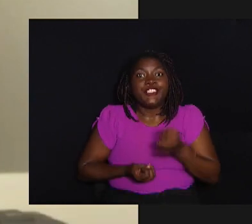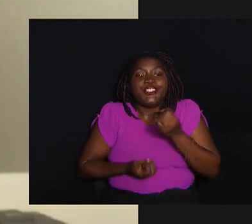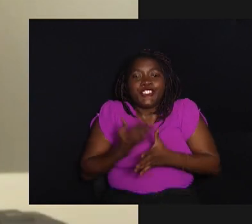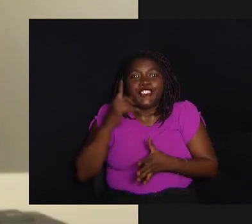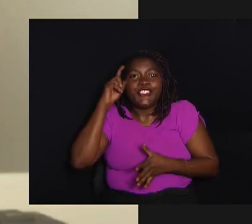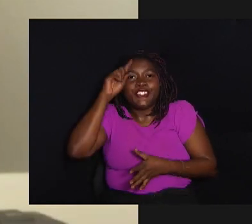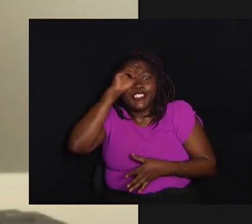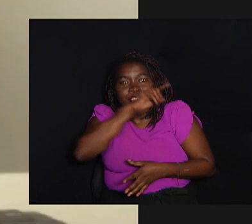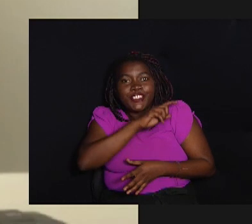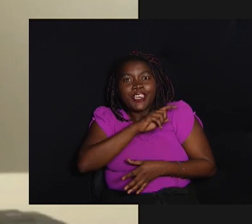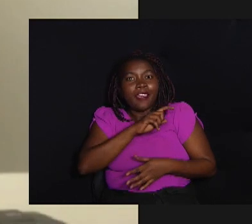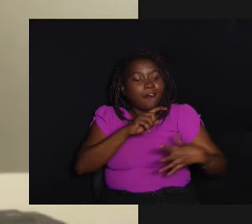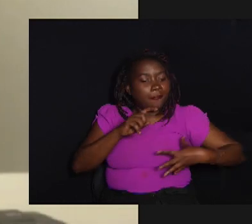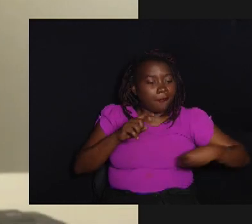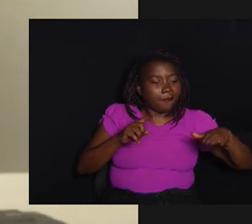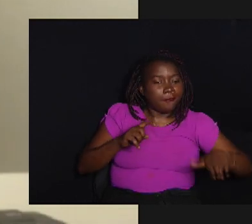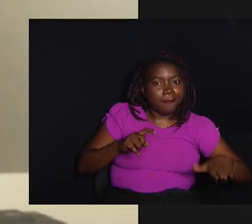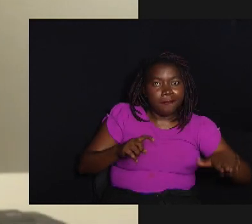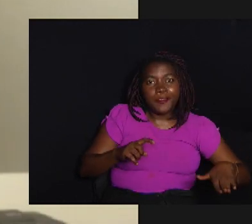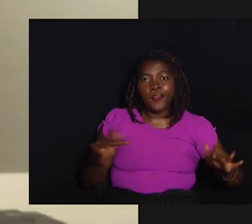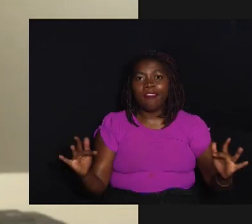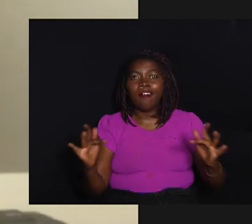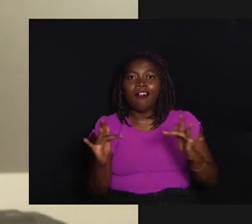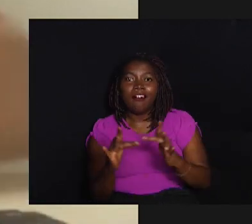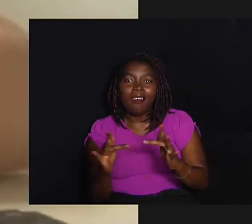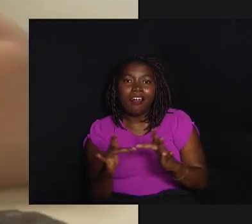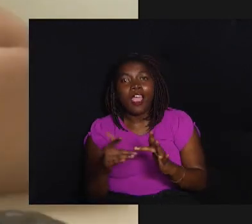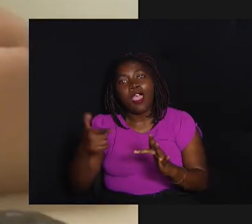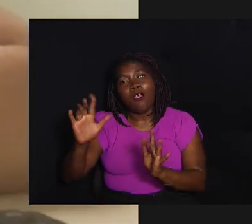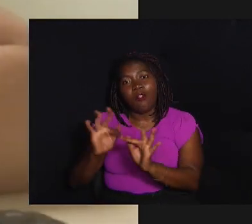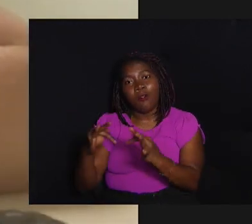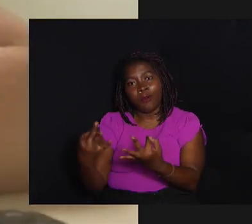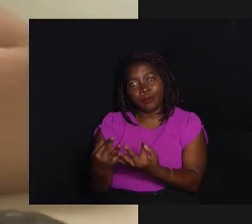que o filho, a criança ou adolescente, conviva com a outra família.